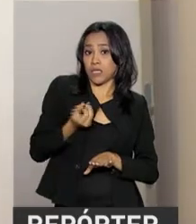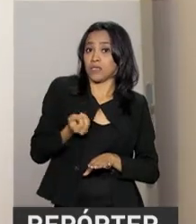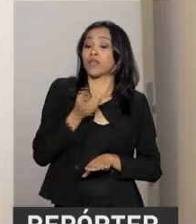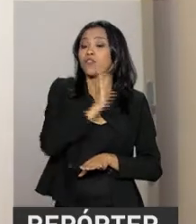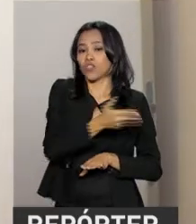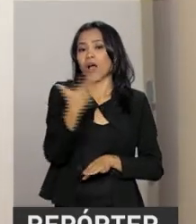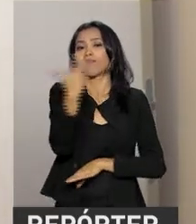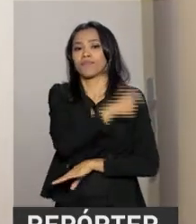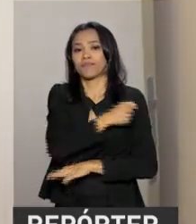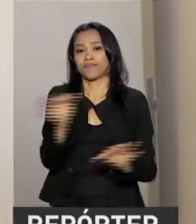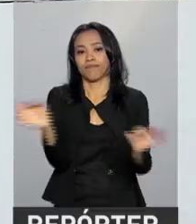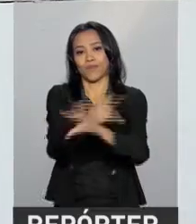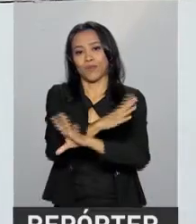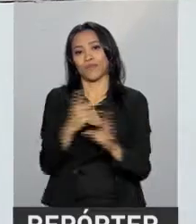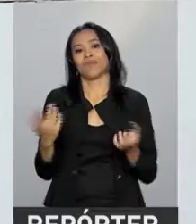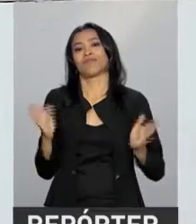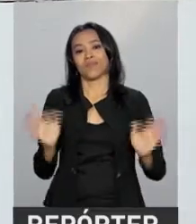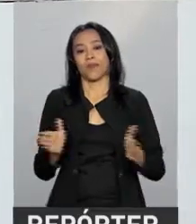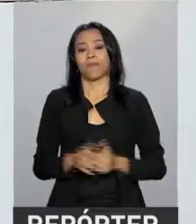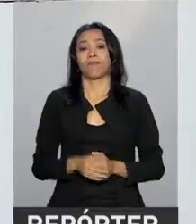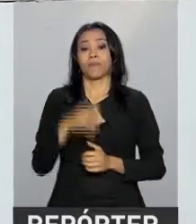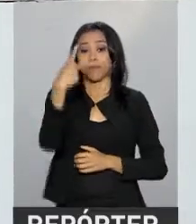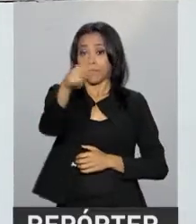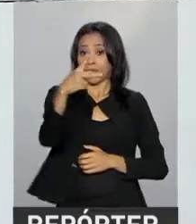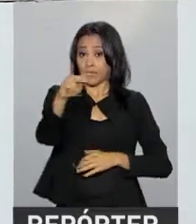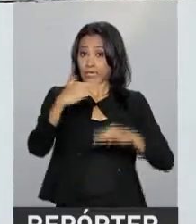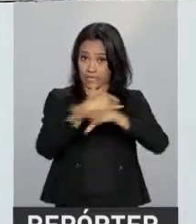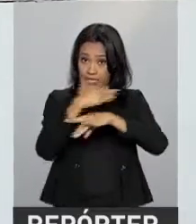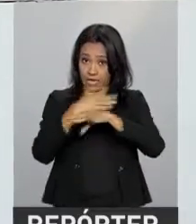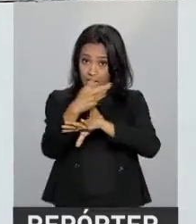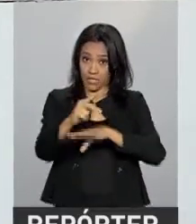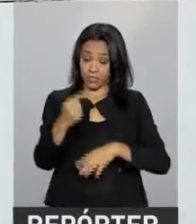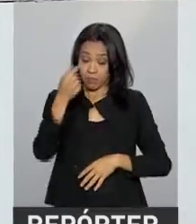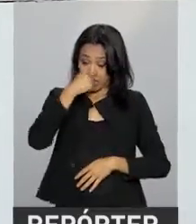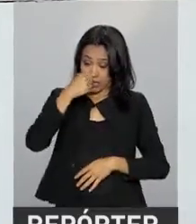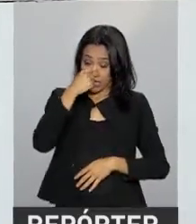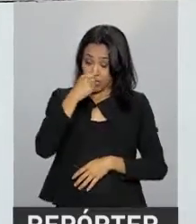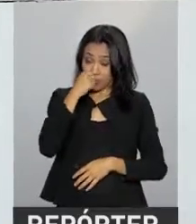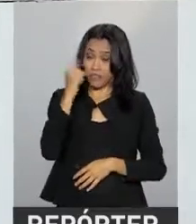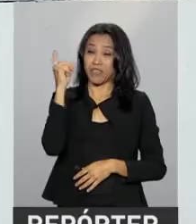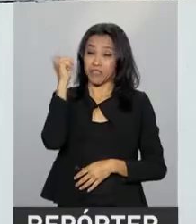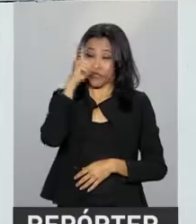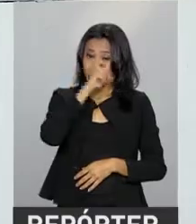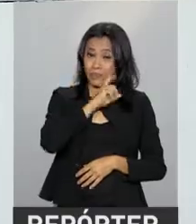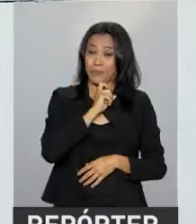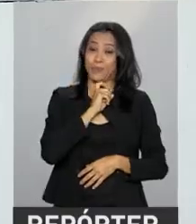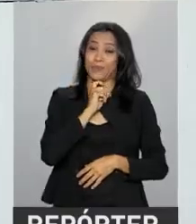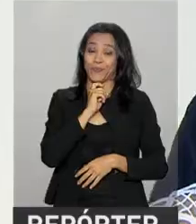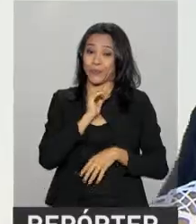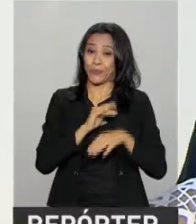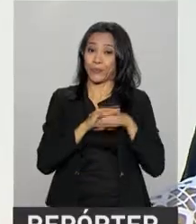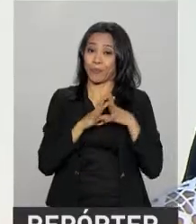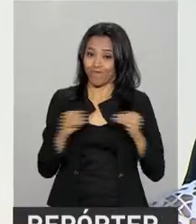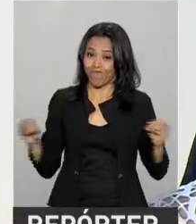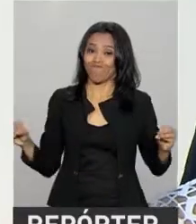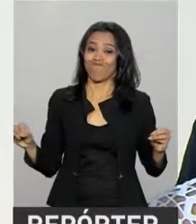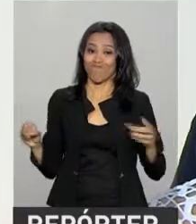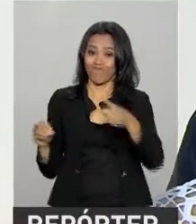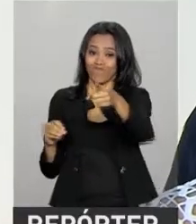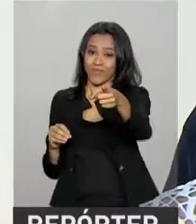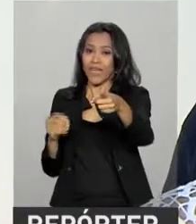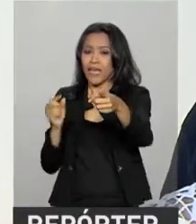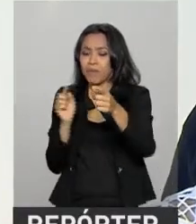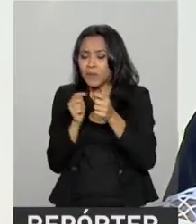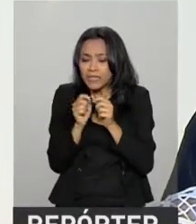se imunizaram contra a gripe na nossa cidade no restaurante pegou a gripe fica mais difícil curar uma primeira infecção